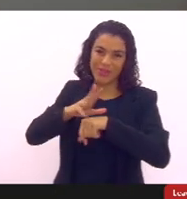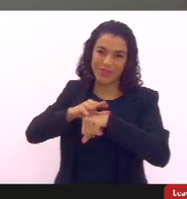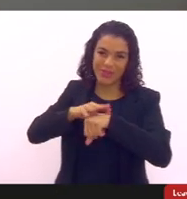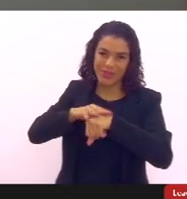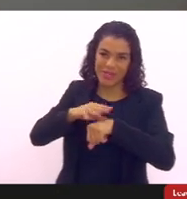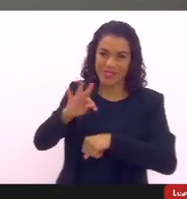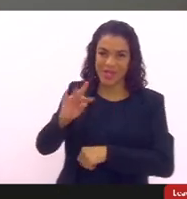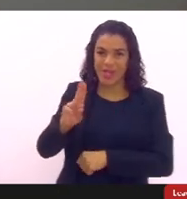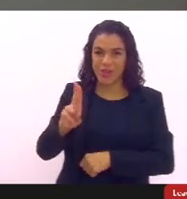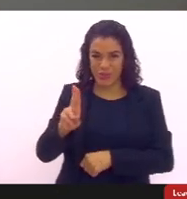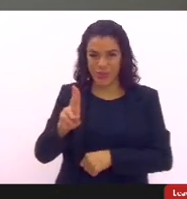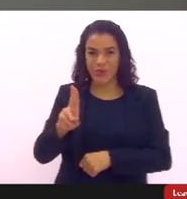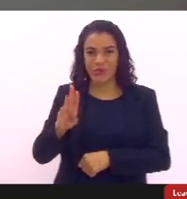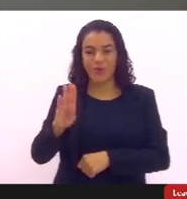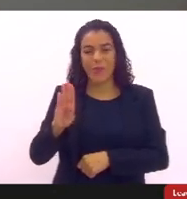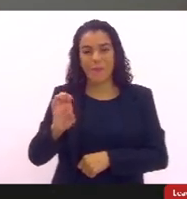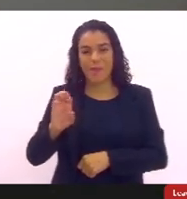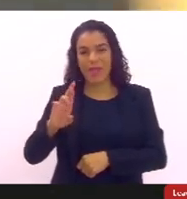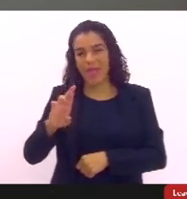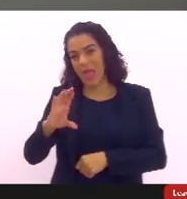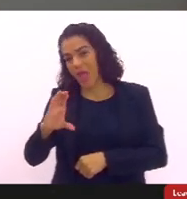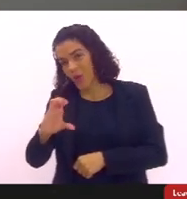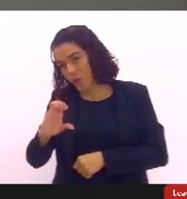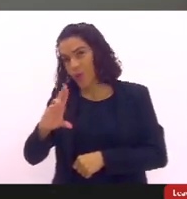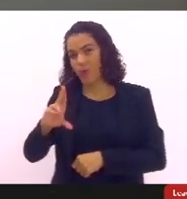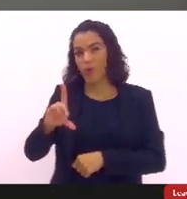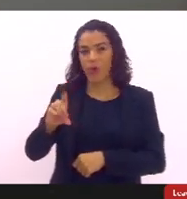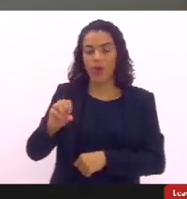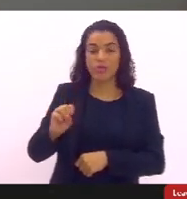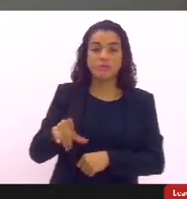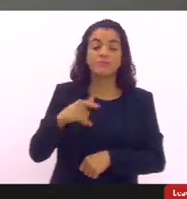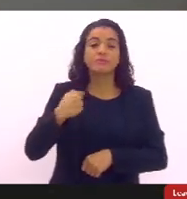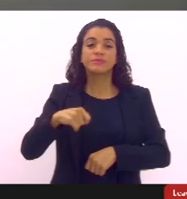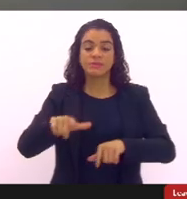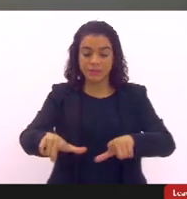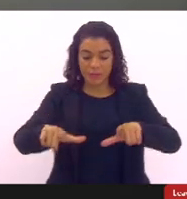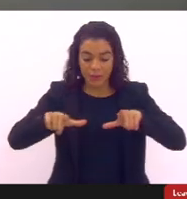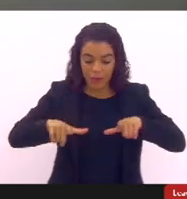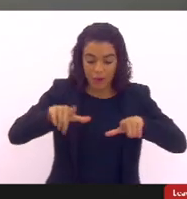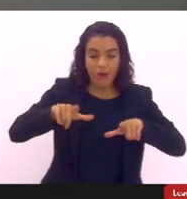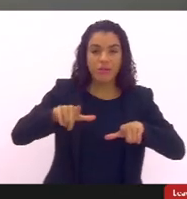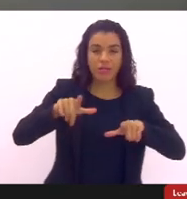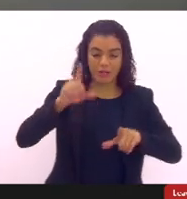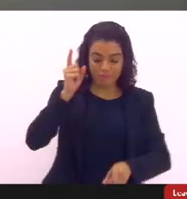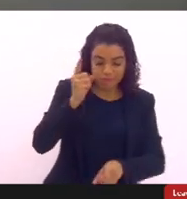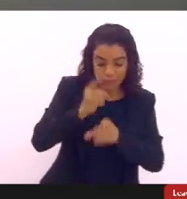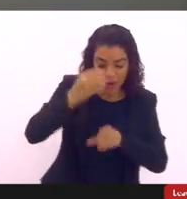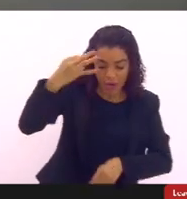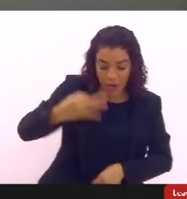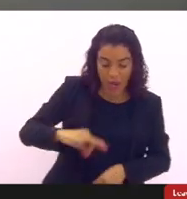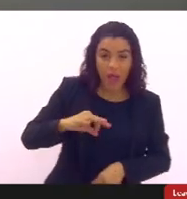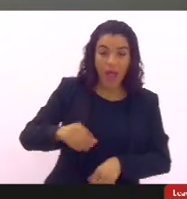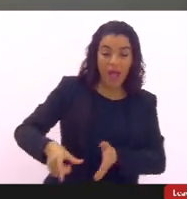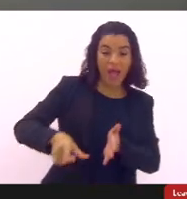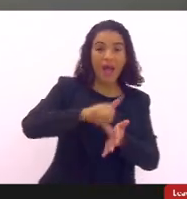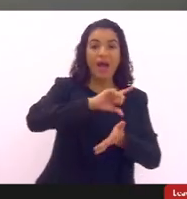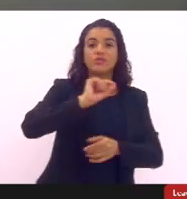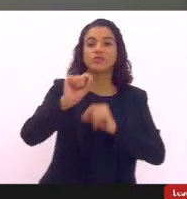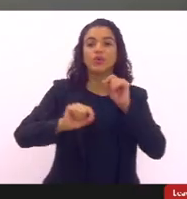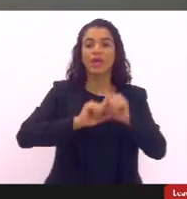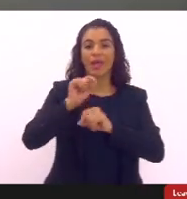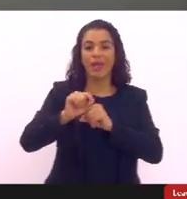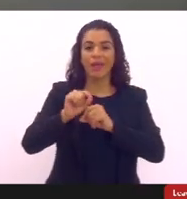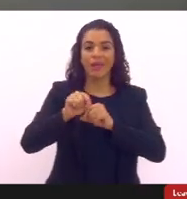ativamente. O caso precisa ser encontrado e diagnosticado antes que ele se torne um